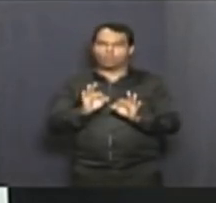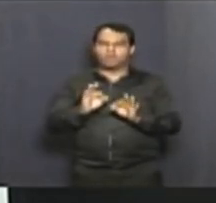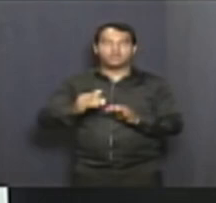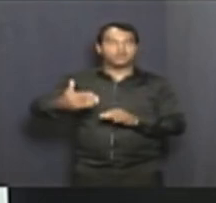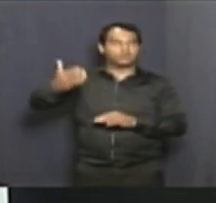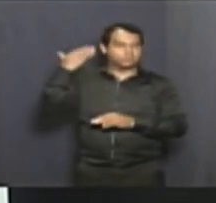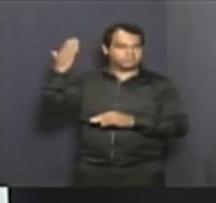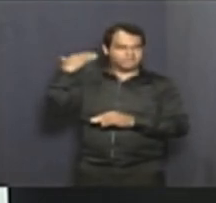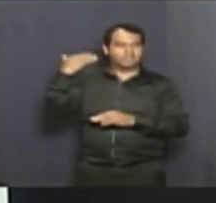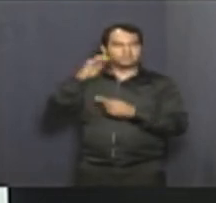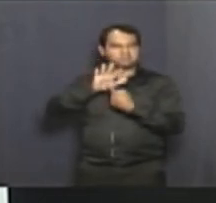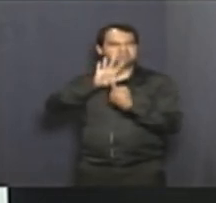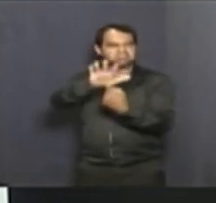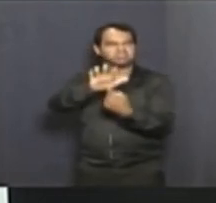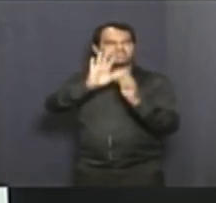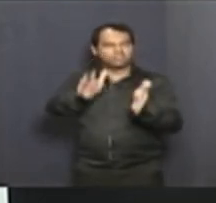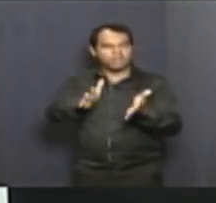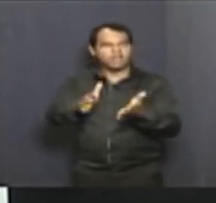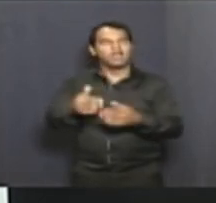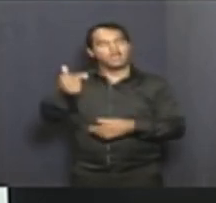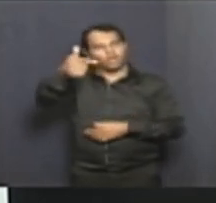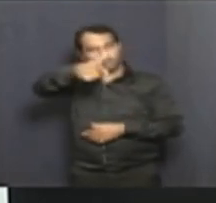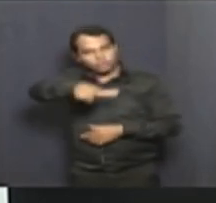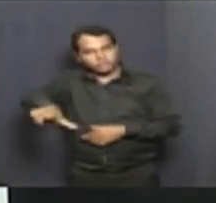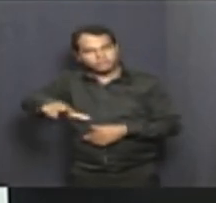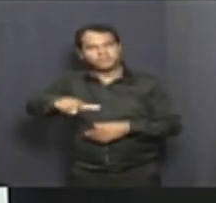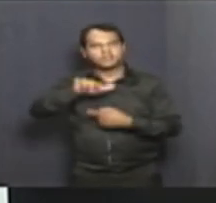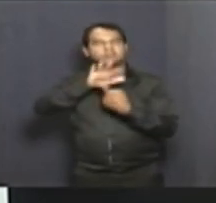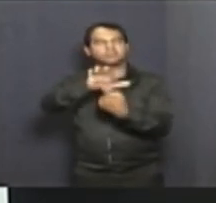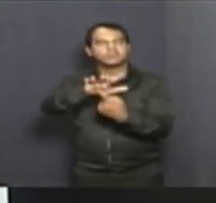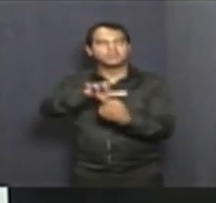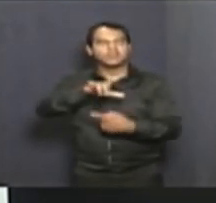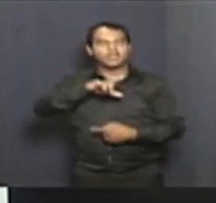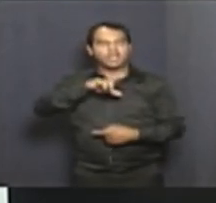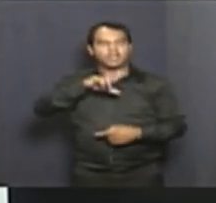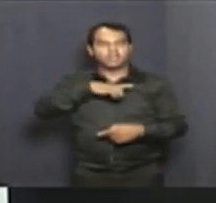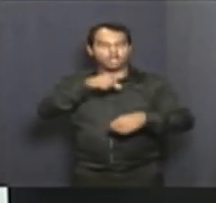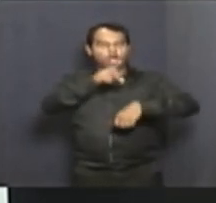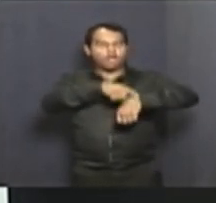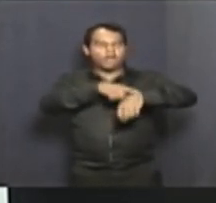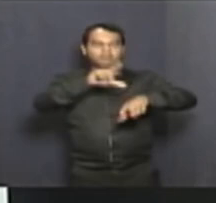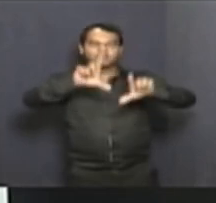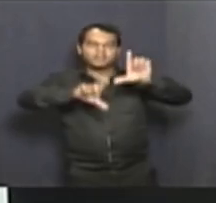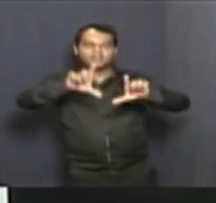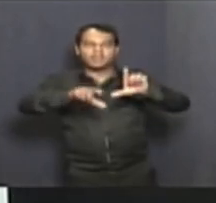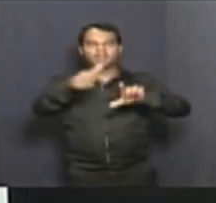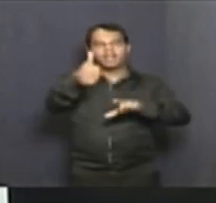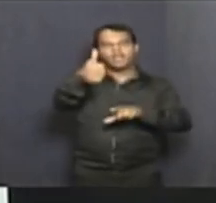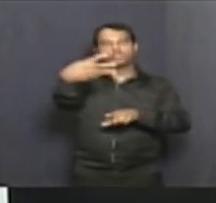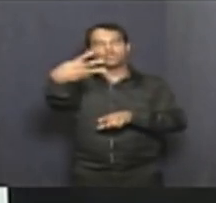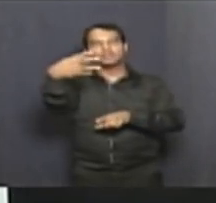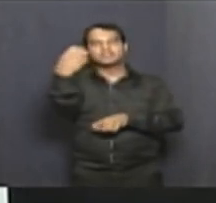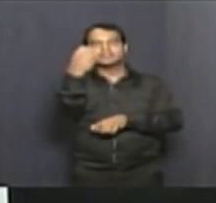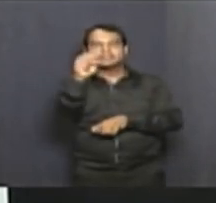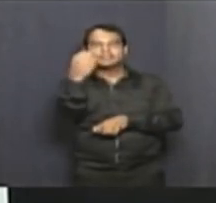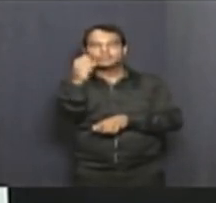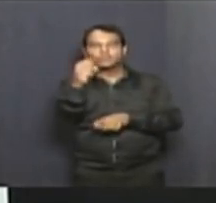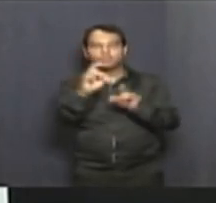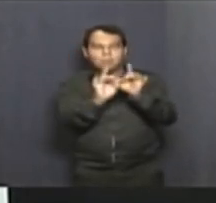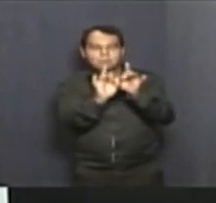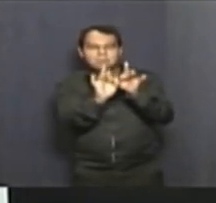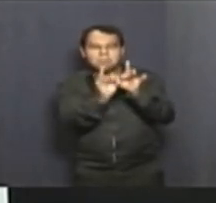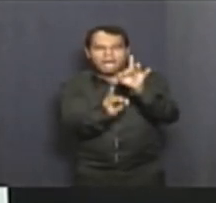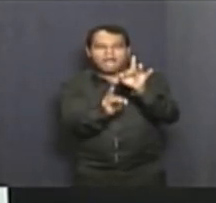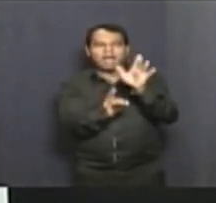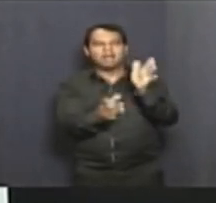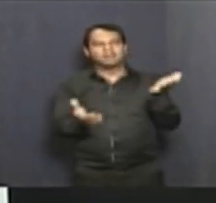sempre é bom afinal de contas eu tenho 14 segundos de horário eleitoral - o que a oms só de ribas do